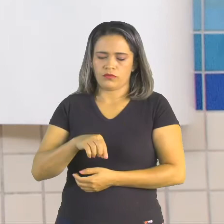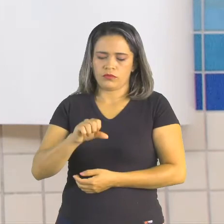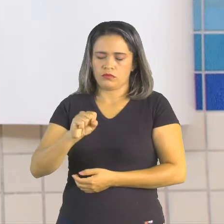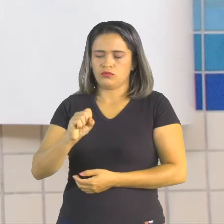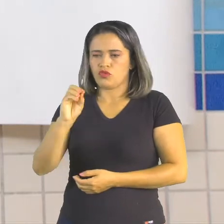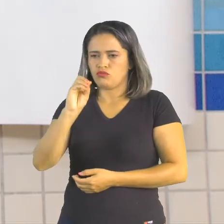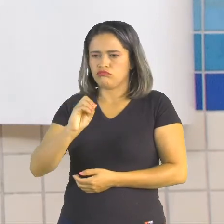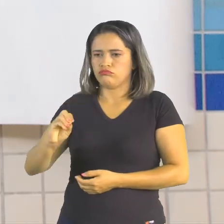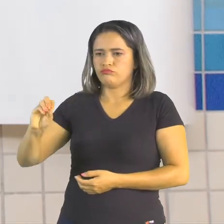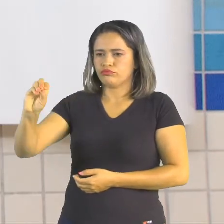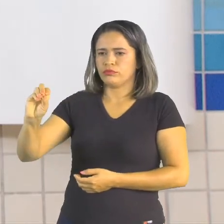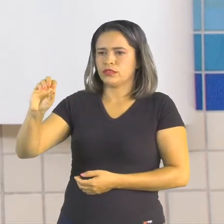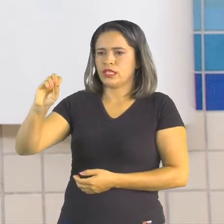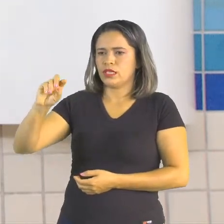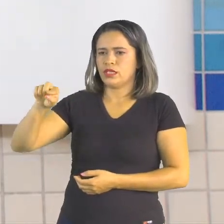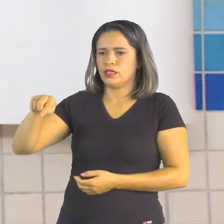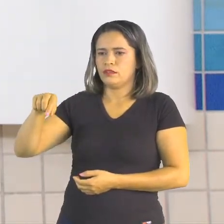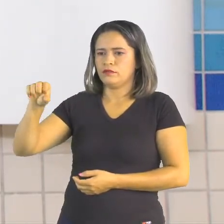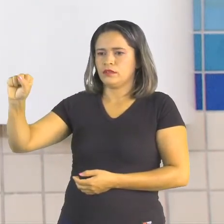a resposta é menos